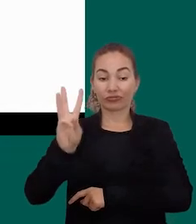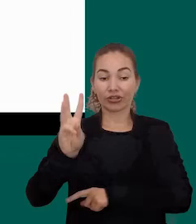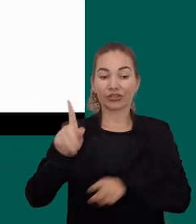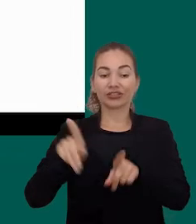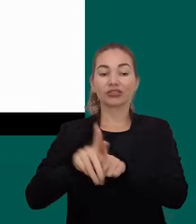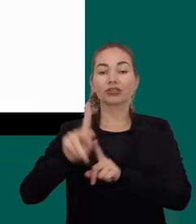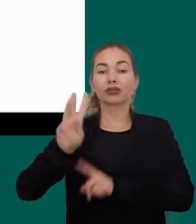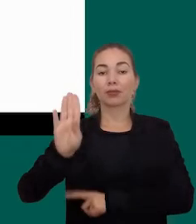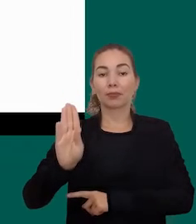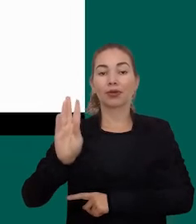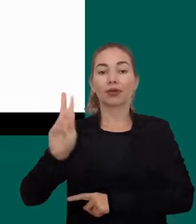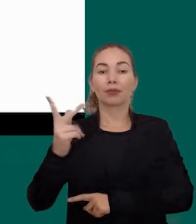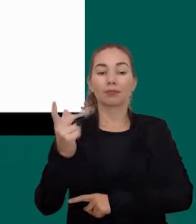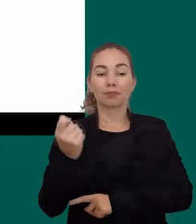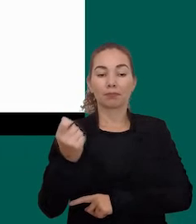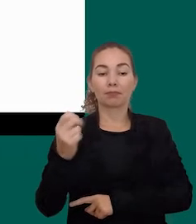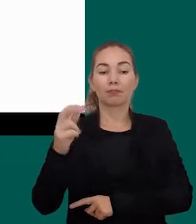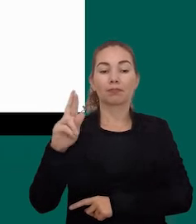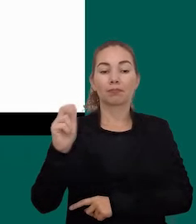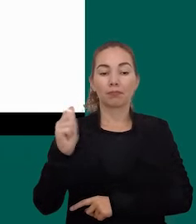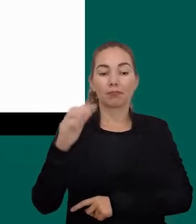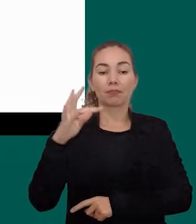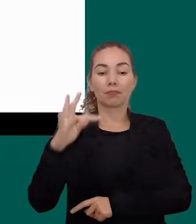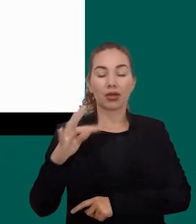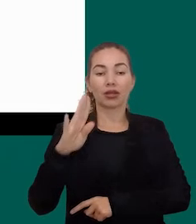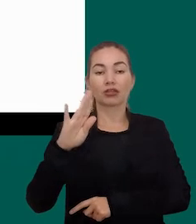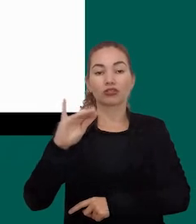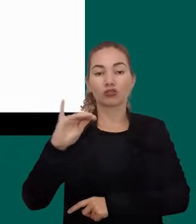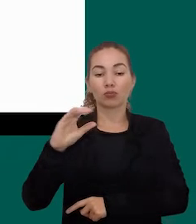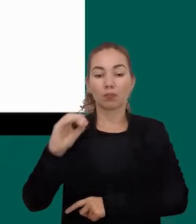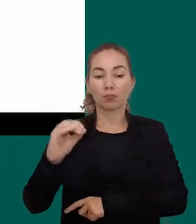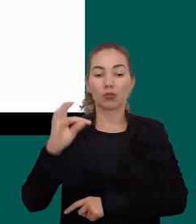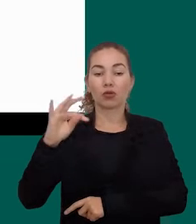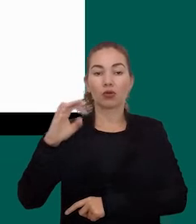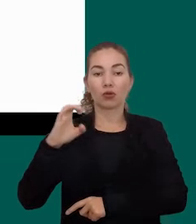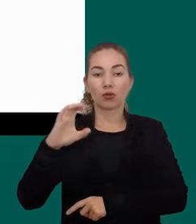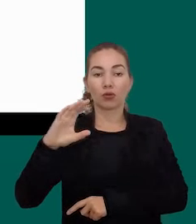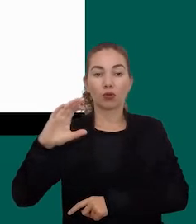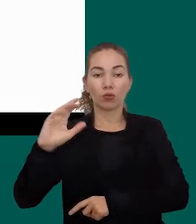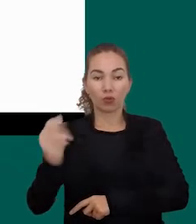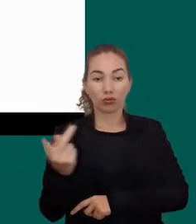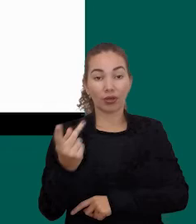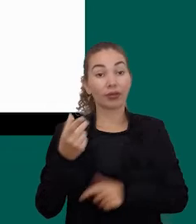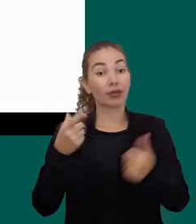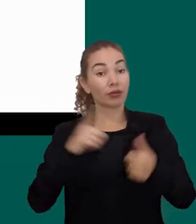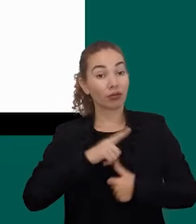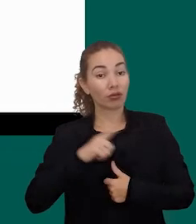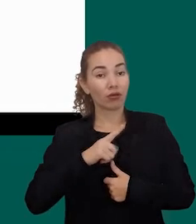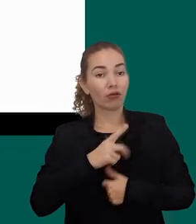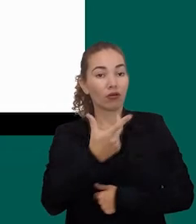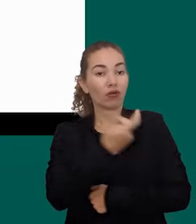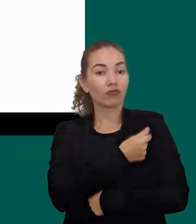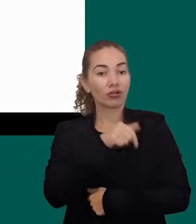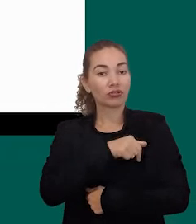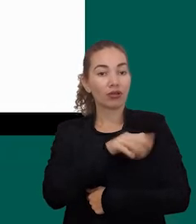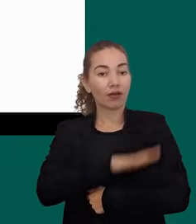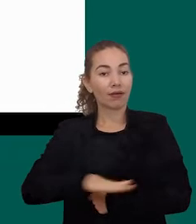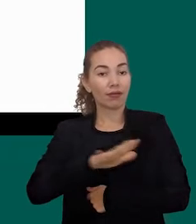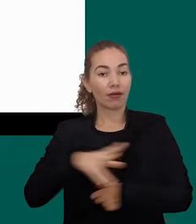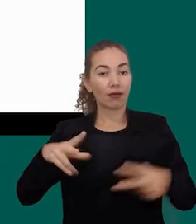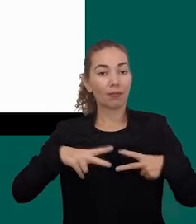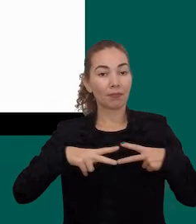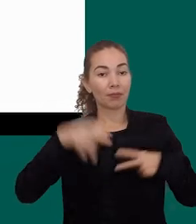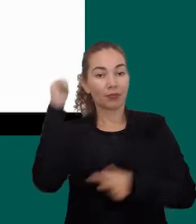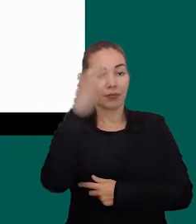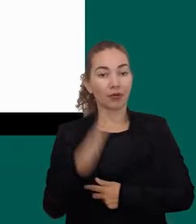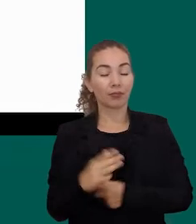Bharat Biotech, que é uma vacina que a gente, né, chamada Covaxin, que a gente via como uma possibilidade vacinal para vir, inclusive, para o sistema privado aqui nacional, mas que